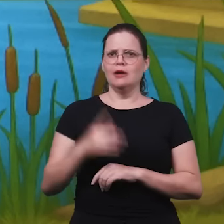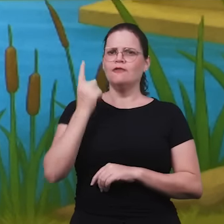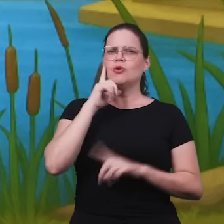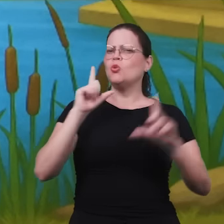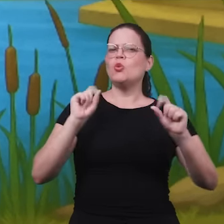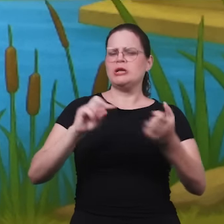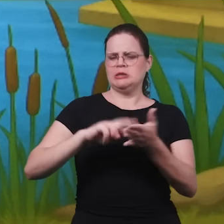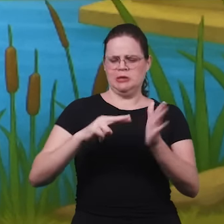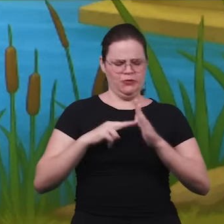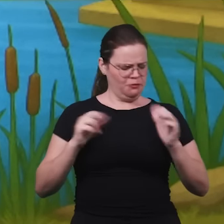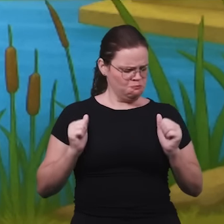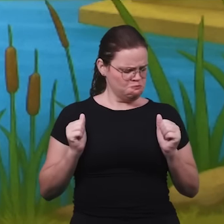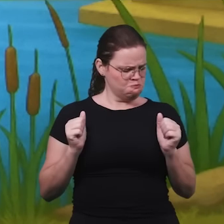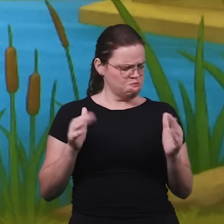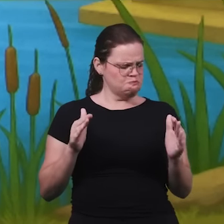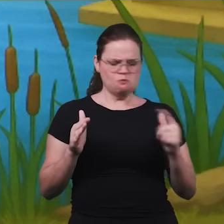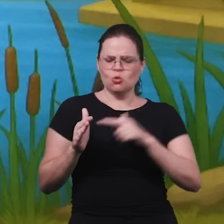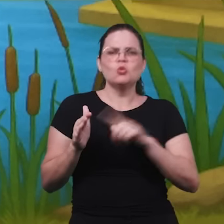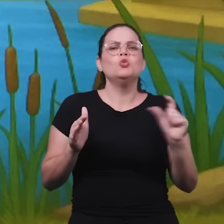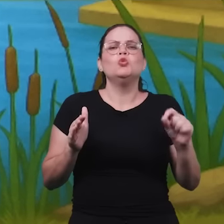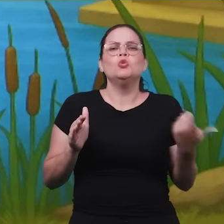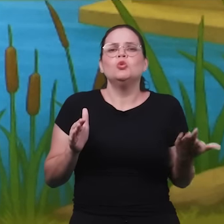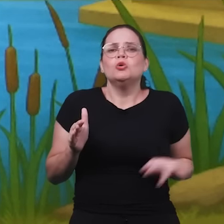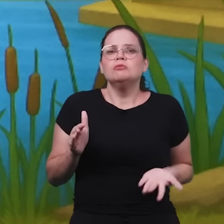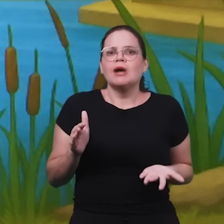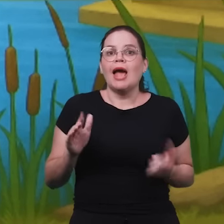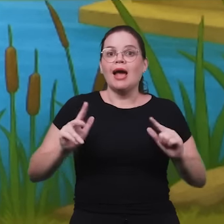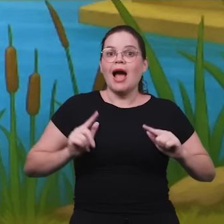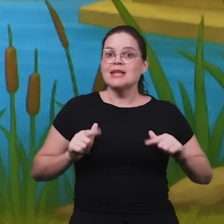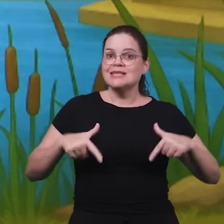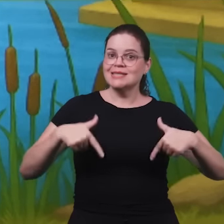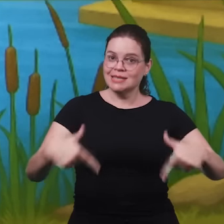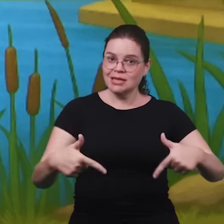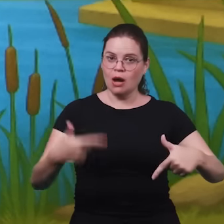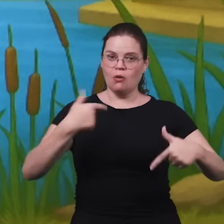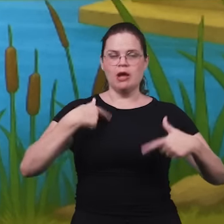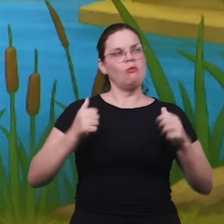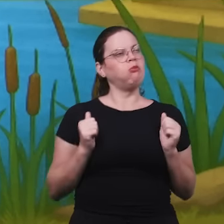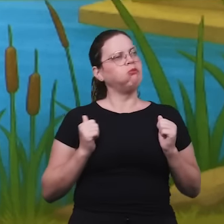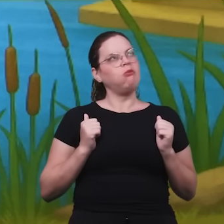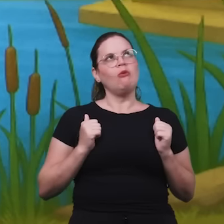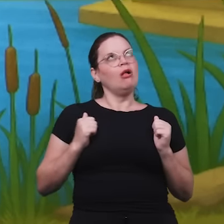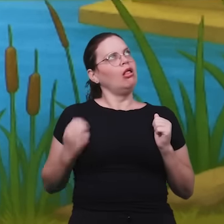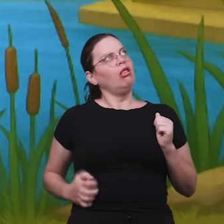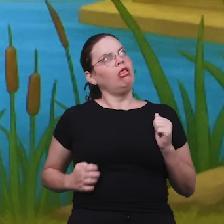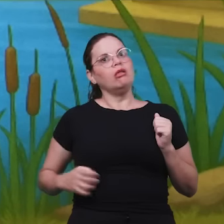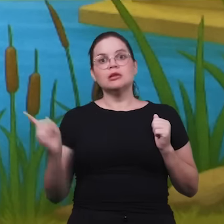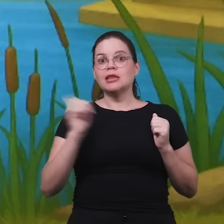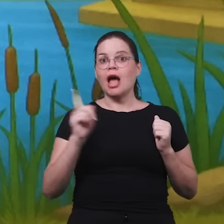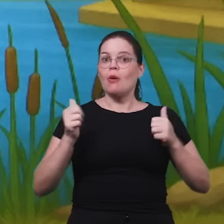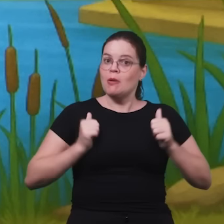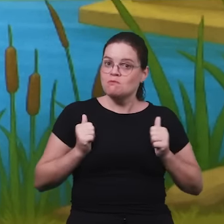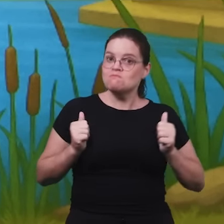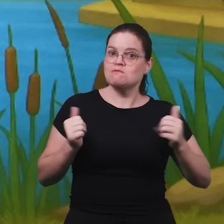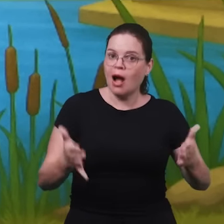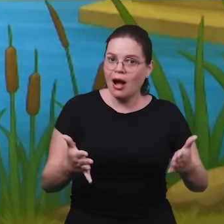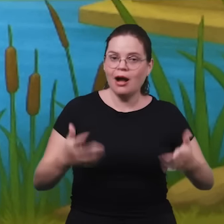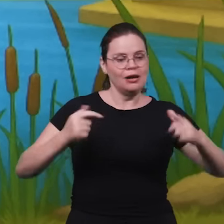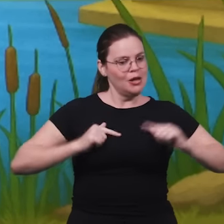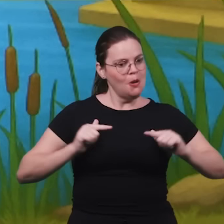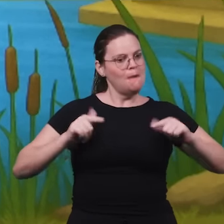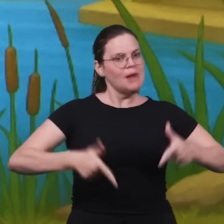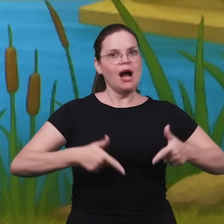ter atitude. Atitude fala de ação, de decisão. Quanto